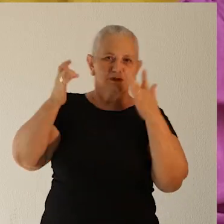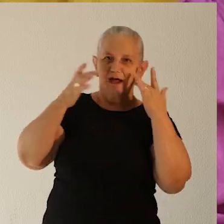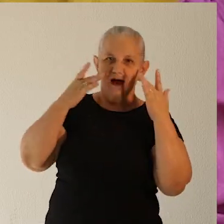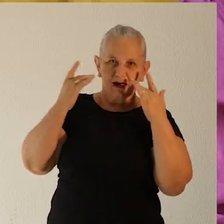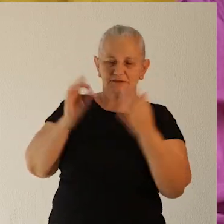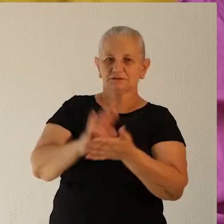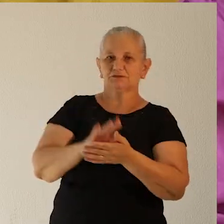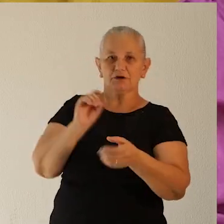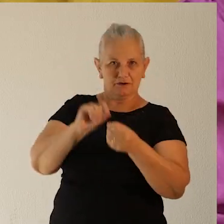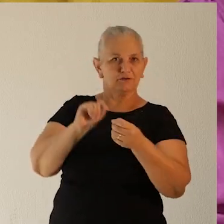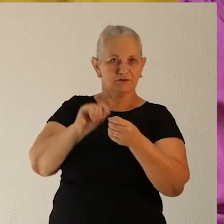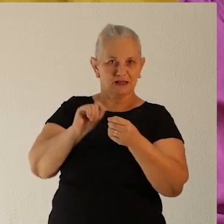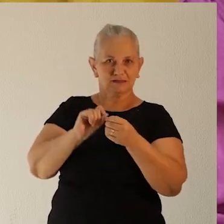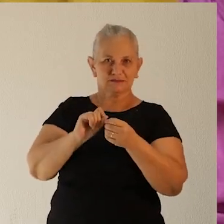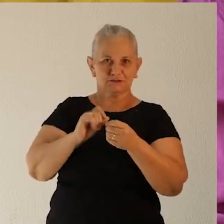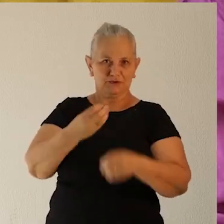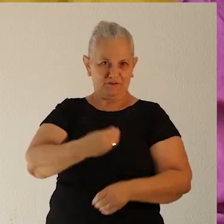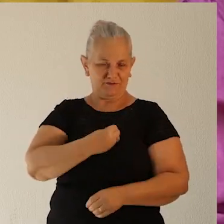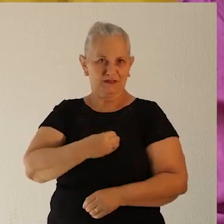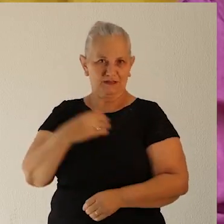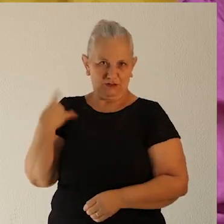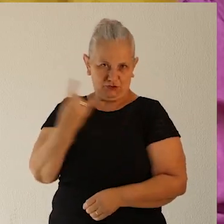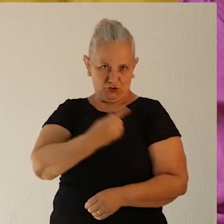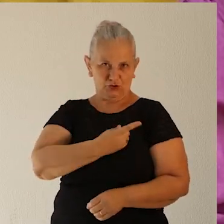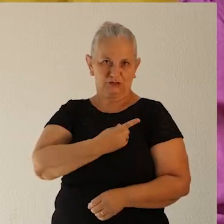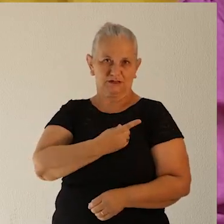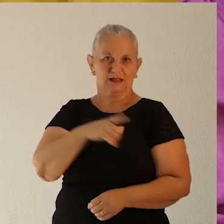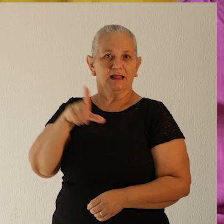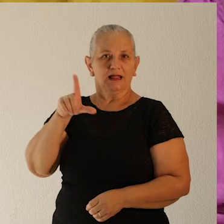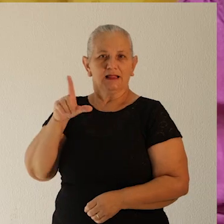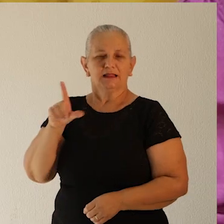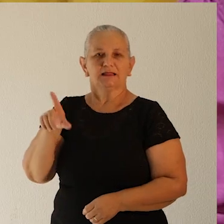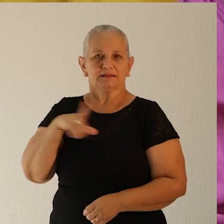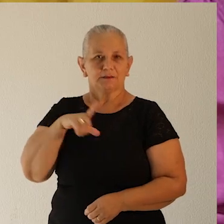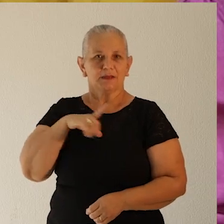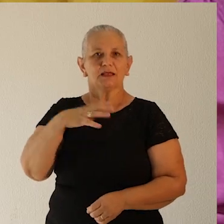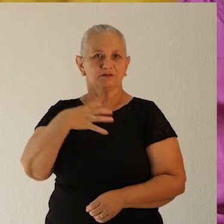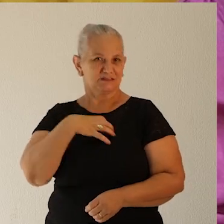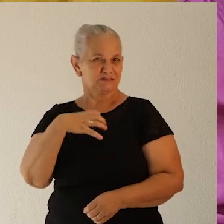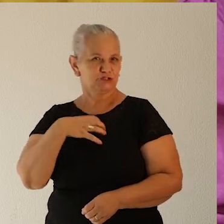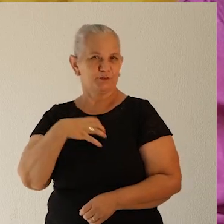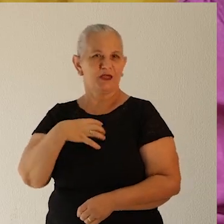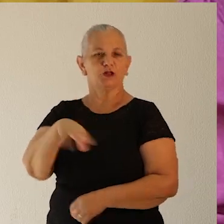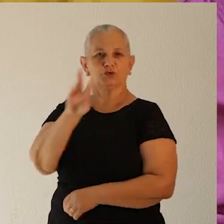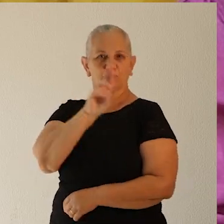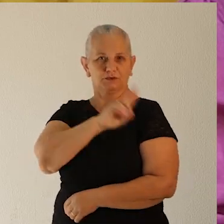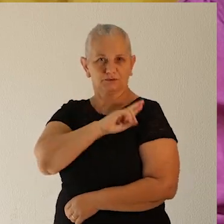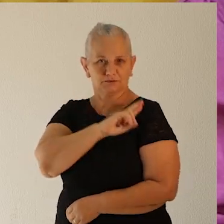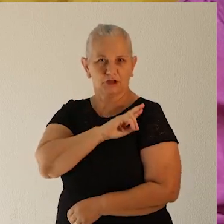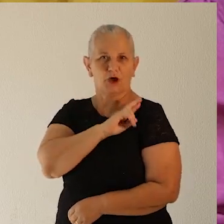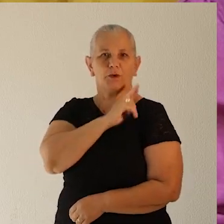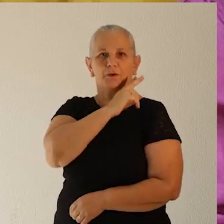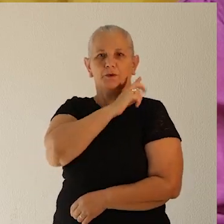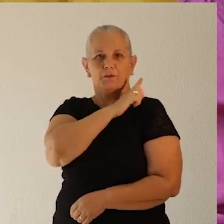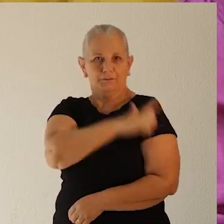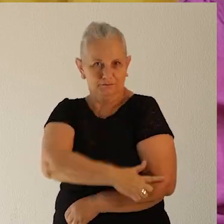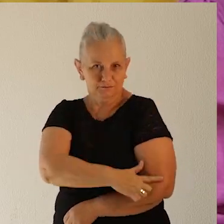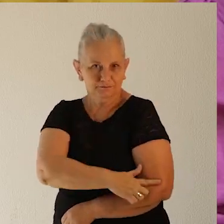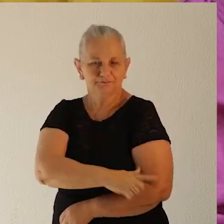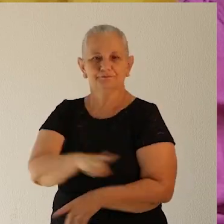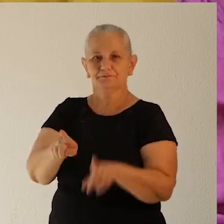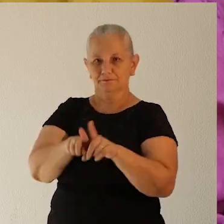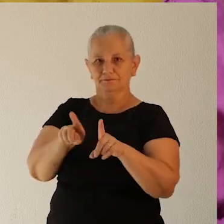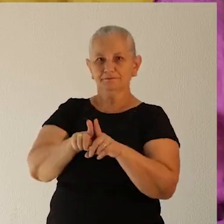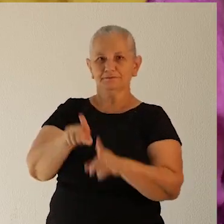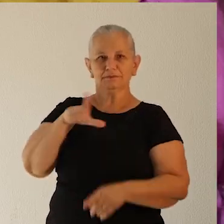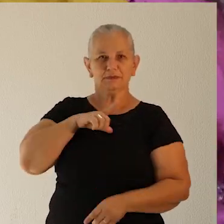parte da nossa educação. Né? E a gente queria fechar agora com esse grande poeta, que é o Milton